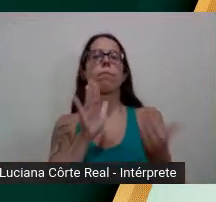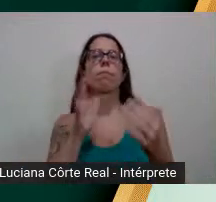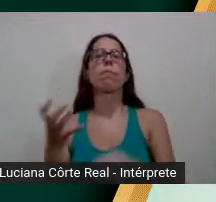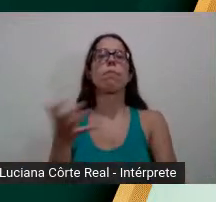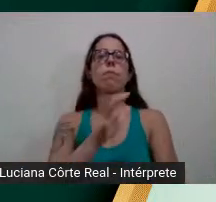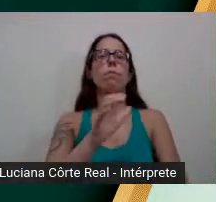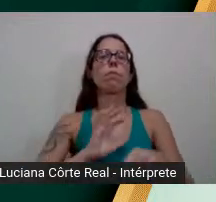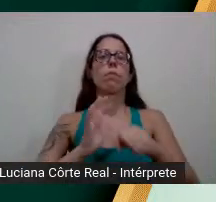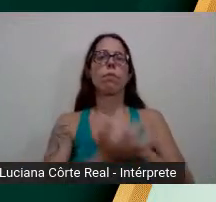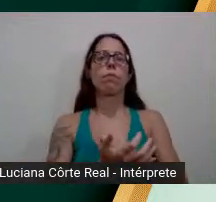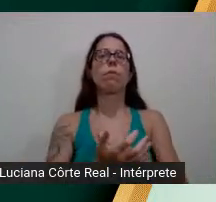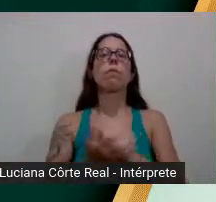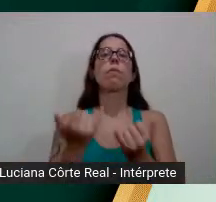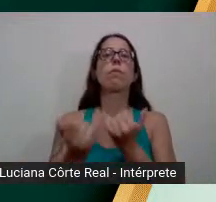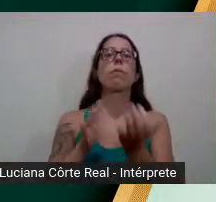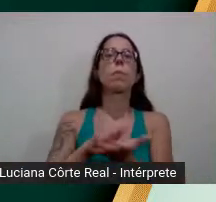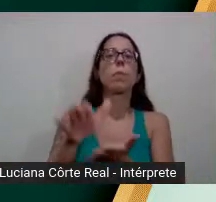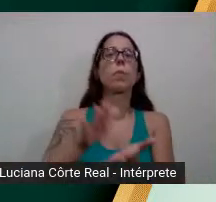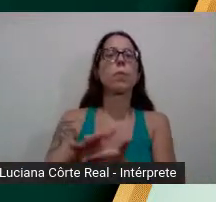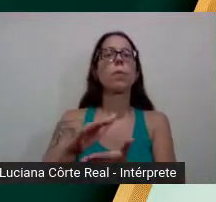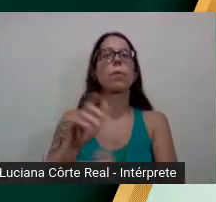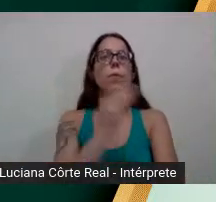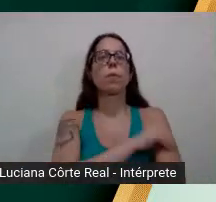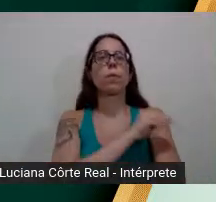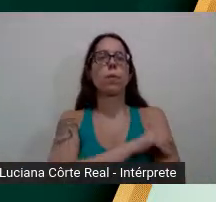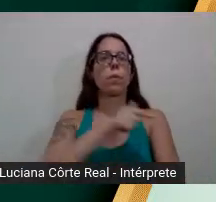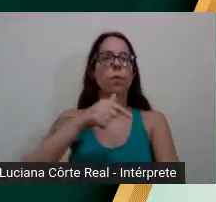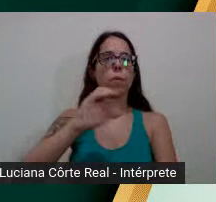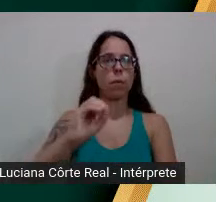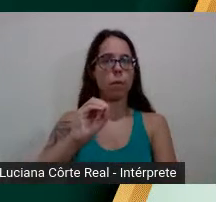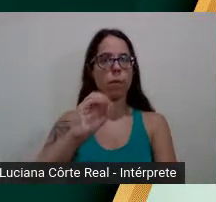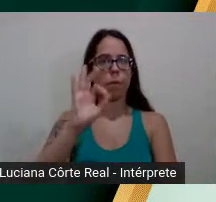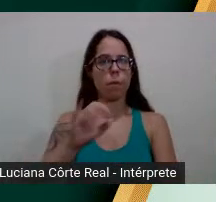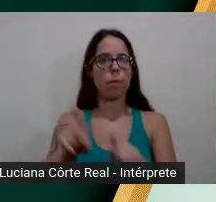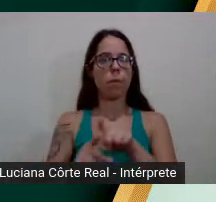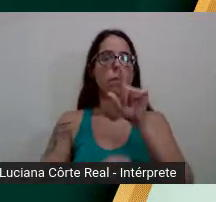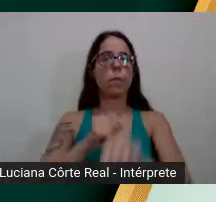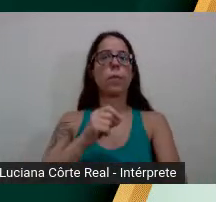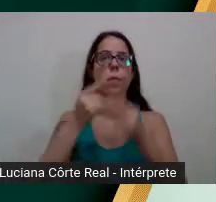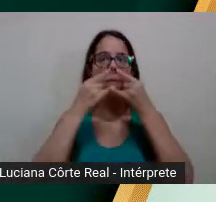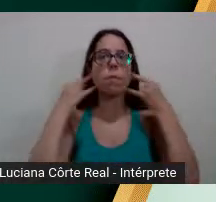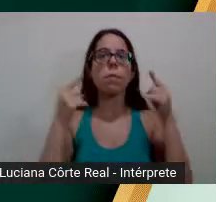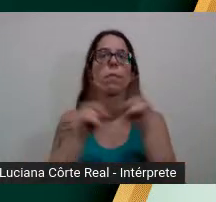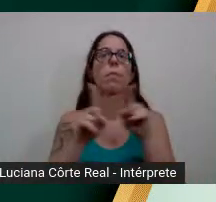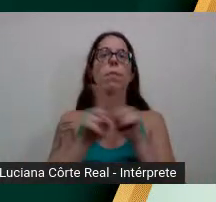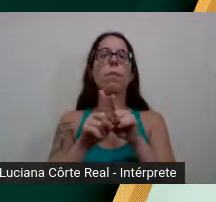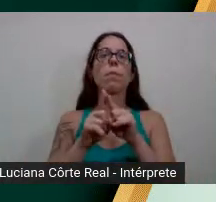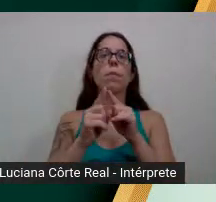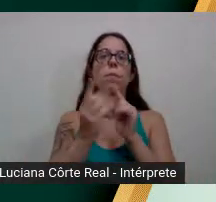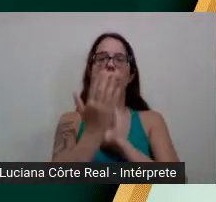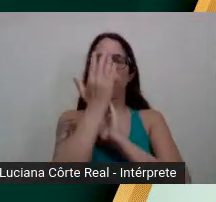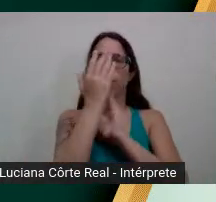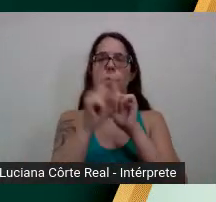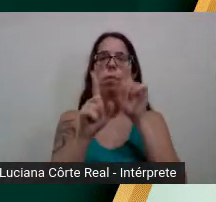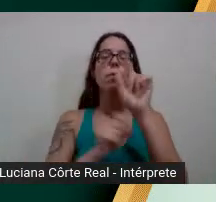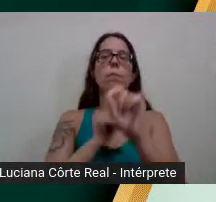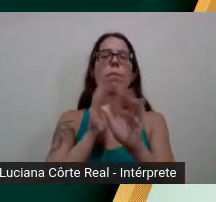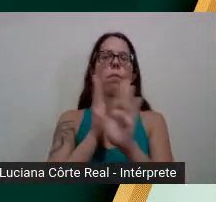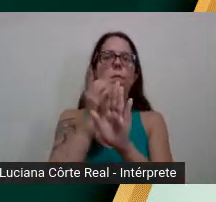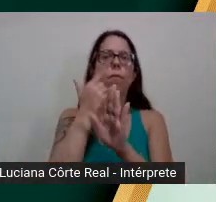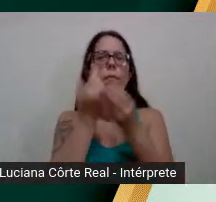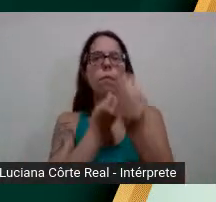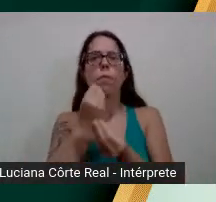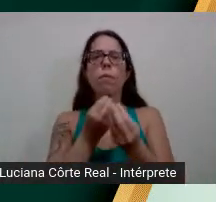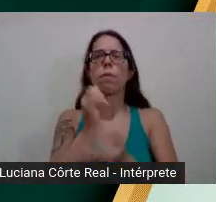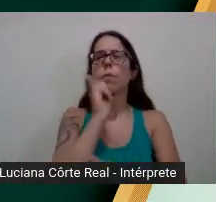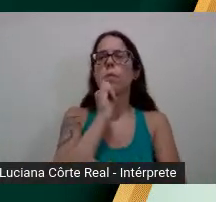álcool 70, máscaras e protetores faciais, diagnósticos por PCR e estudos epidemiológicos, bem